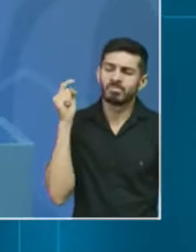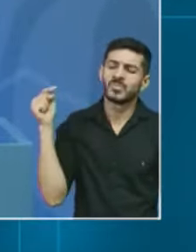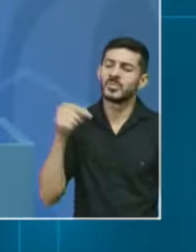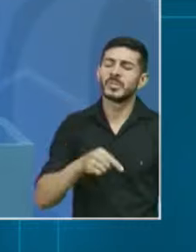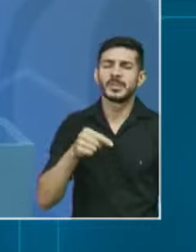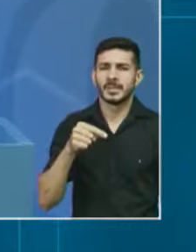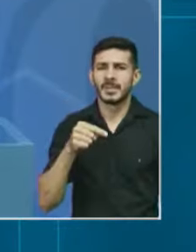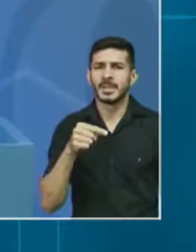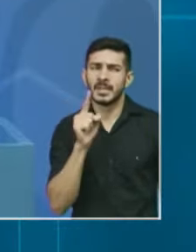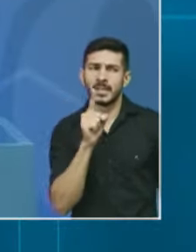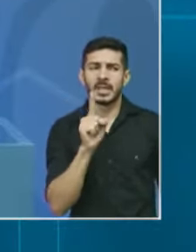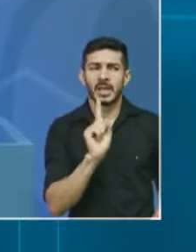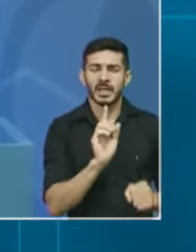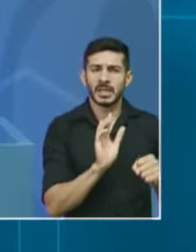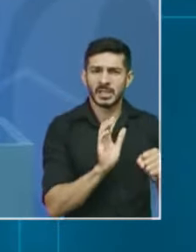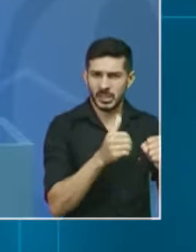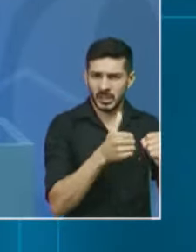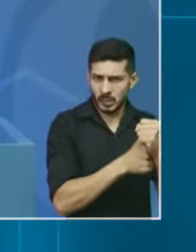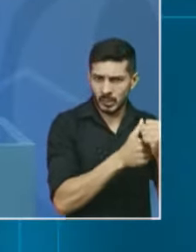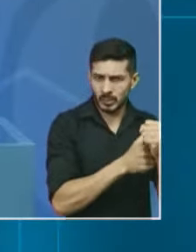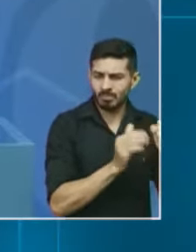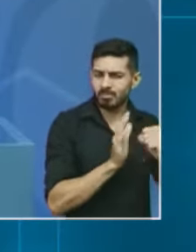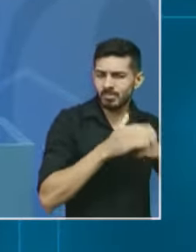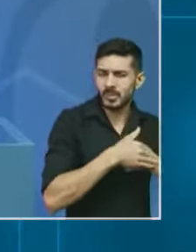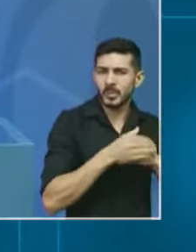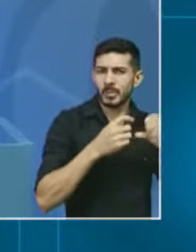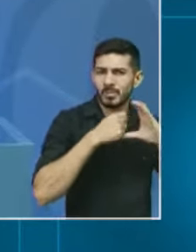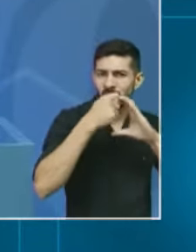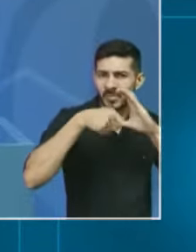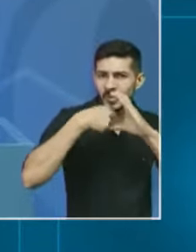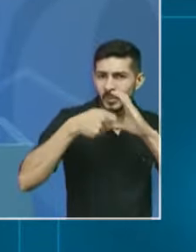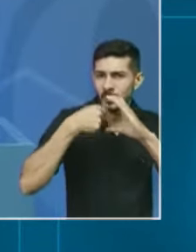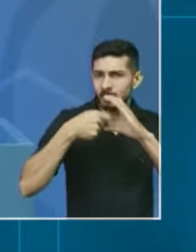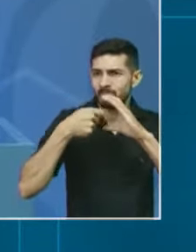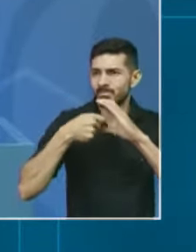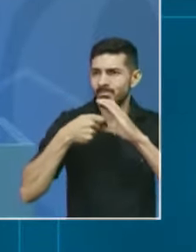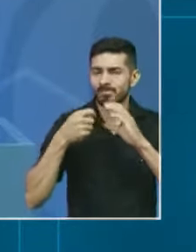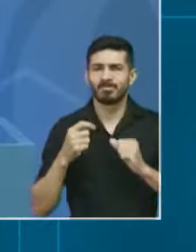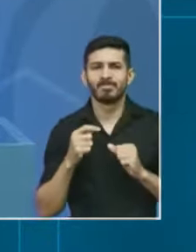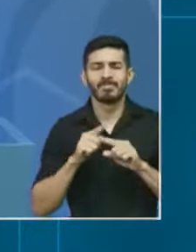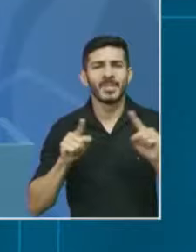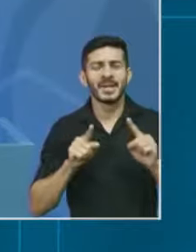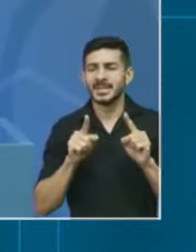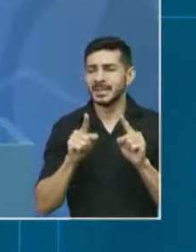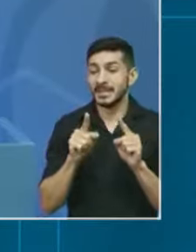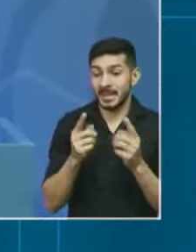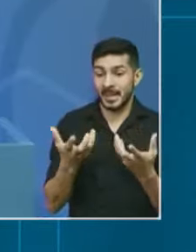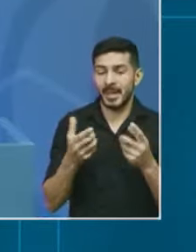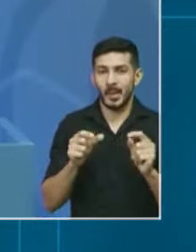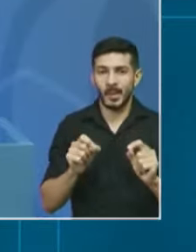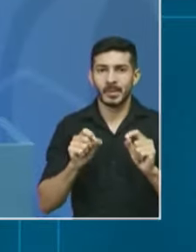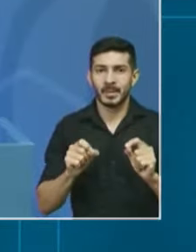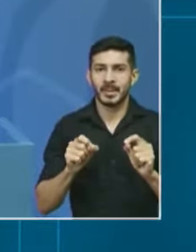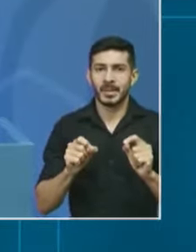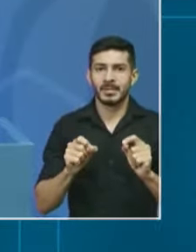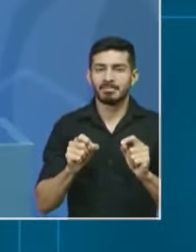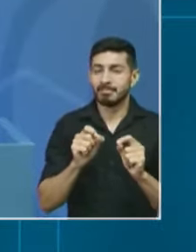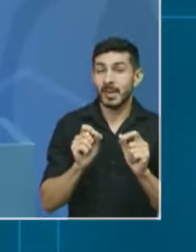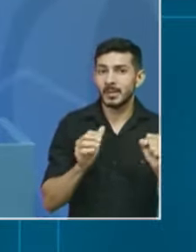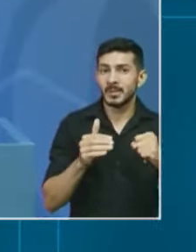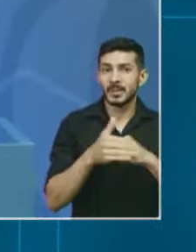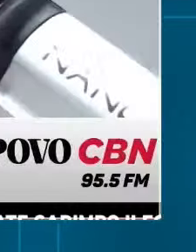locais nesse processo. E, nesse sentido, a gente já passa a observar